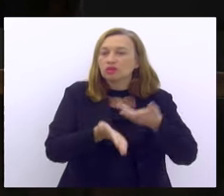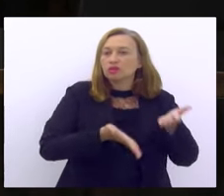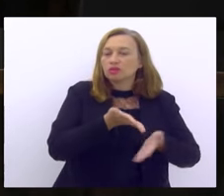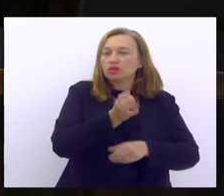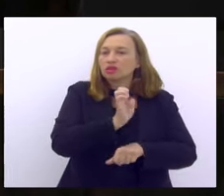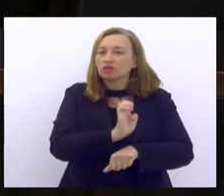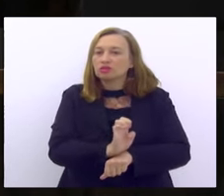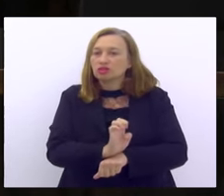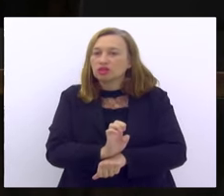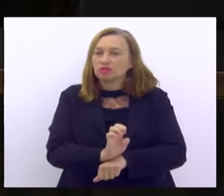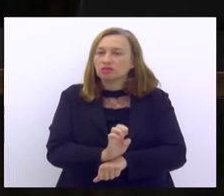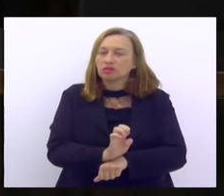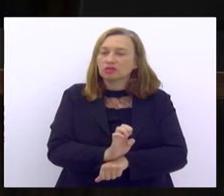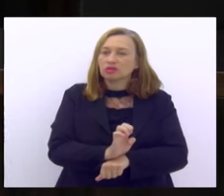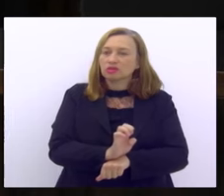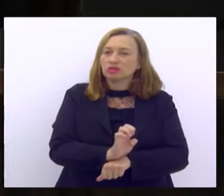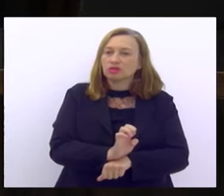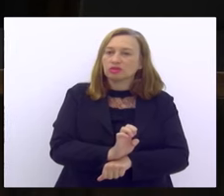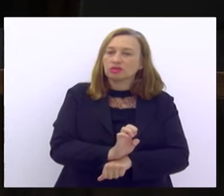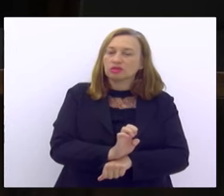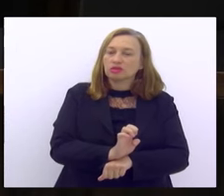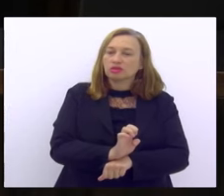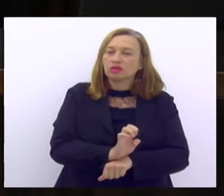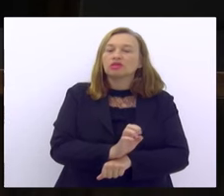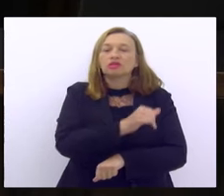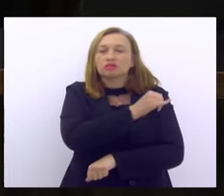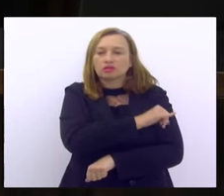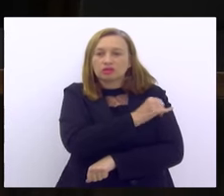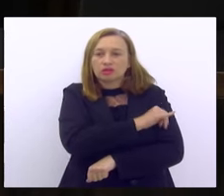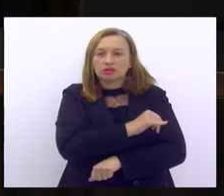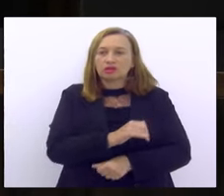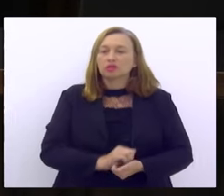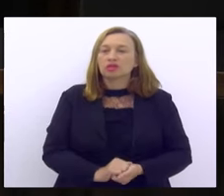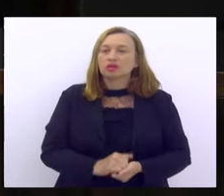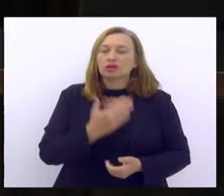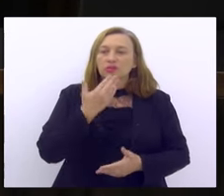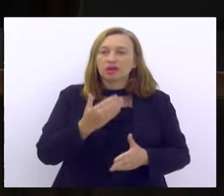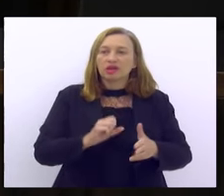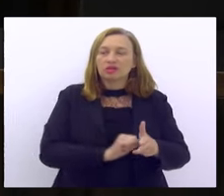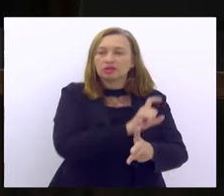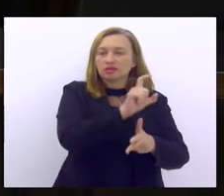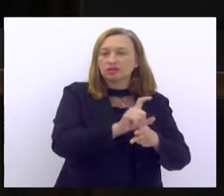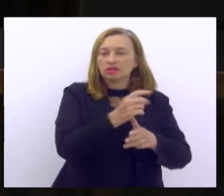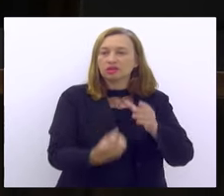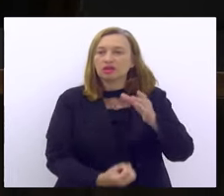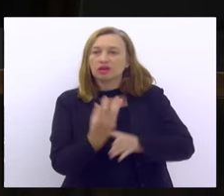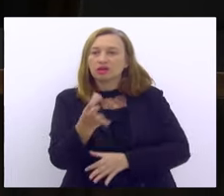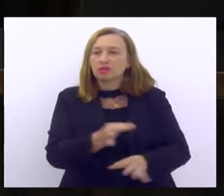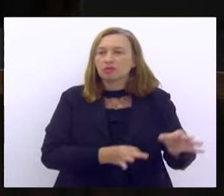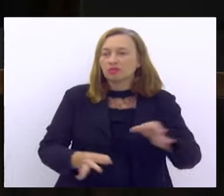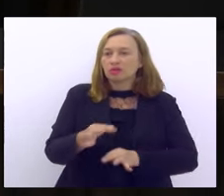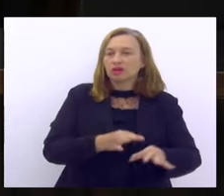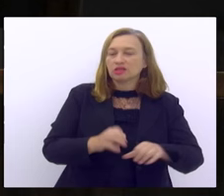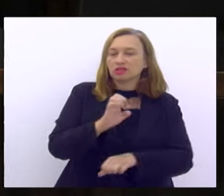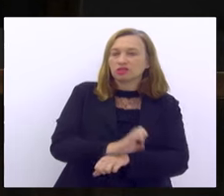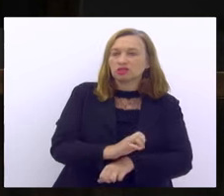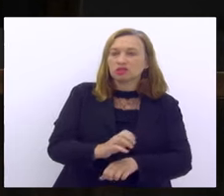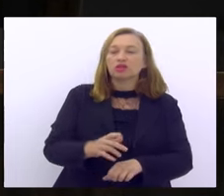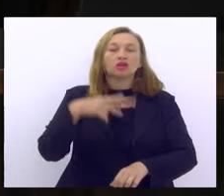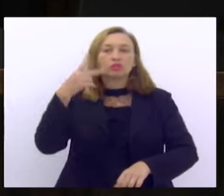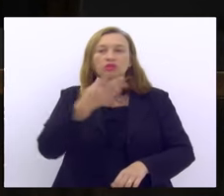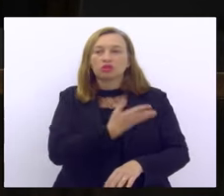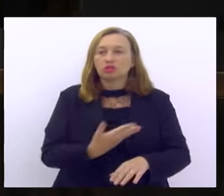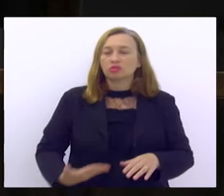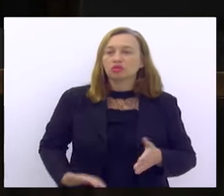Estado. Do cuidado no Estado do Rio de Janeiro, autoriza o Executivo Estadual a criar o Plano Estadual de Políticas Públicas